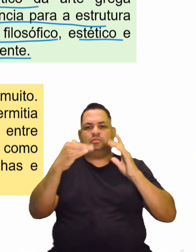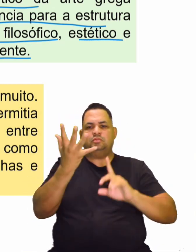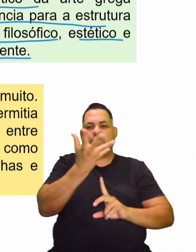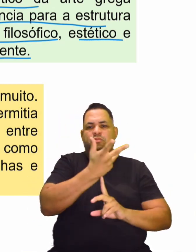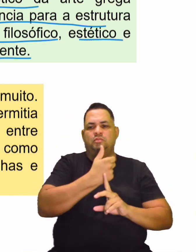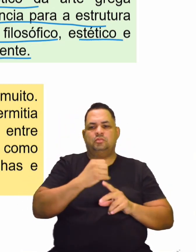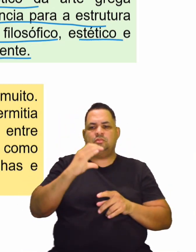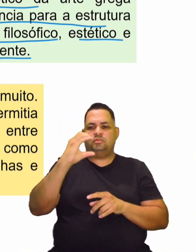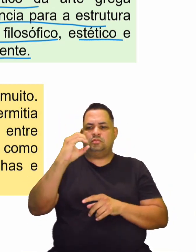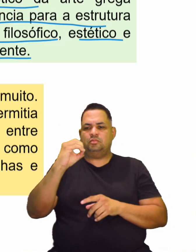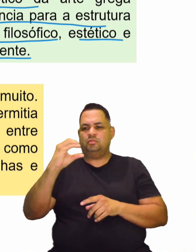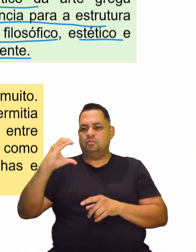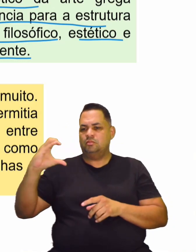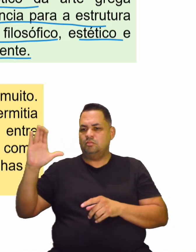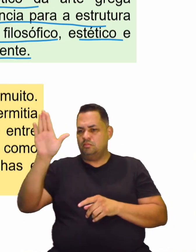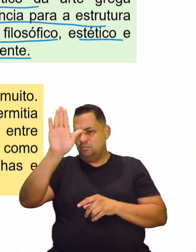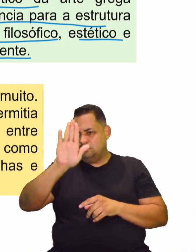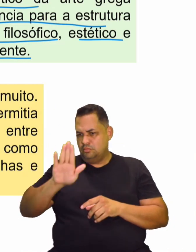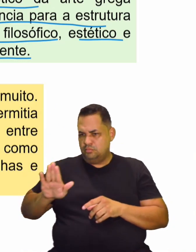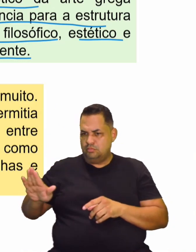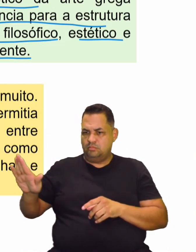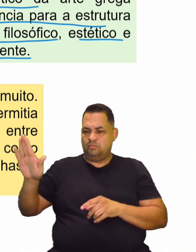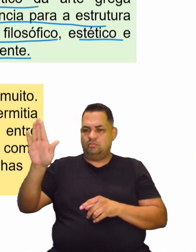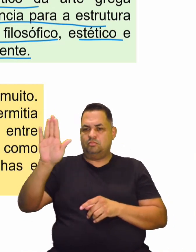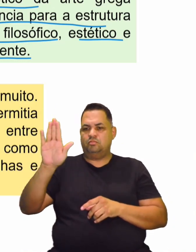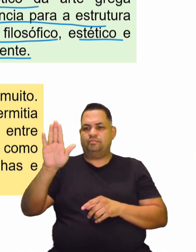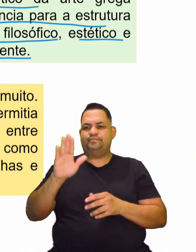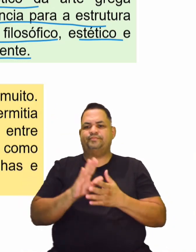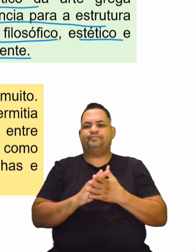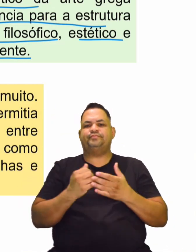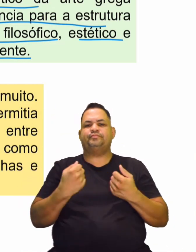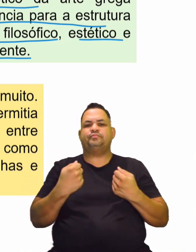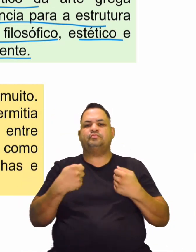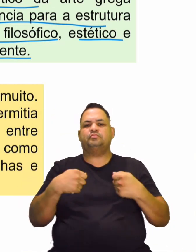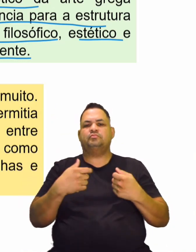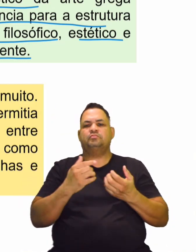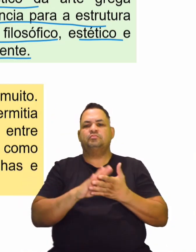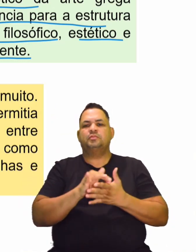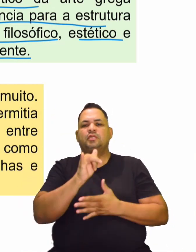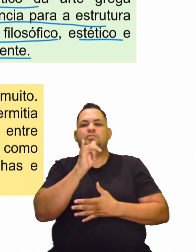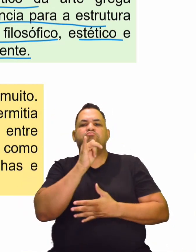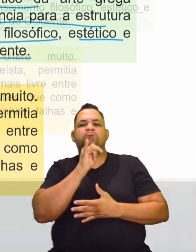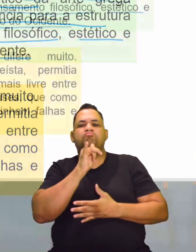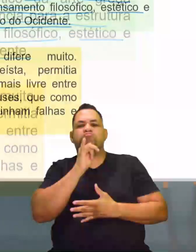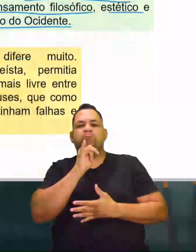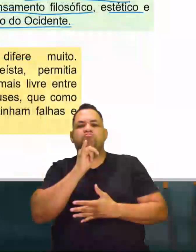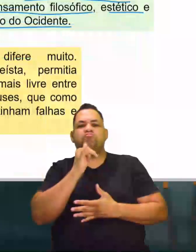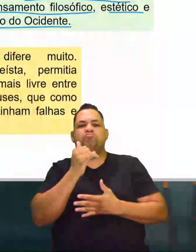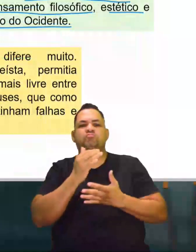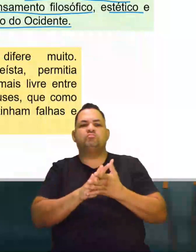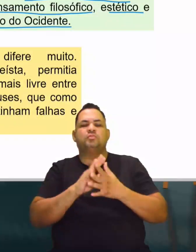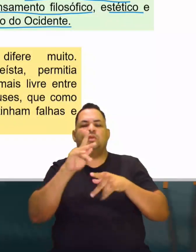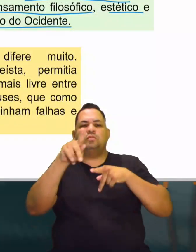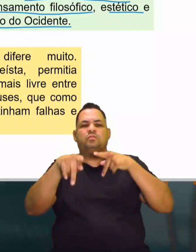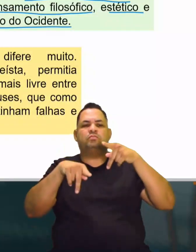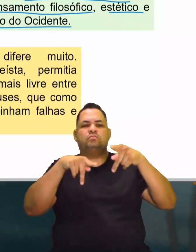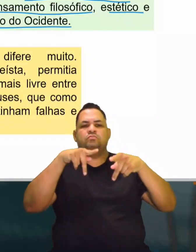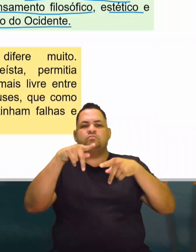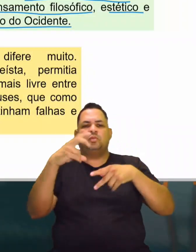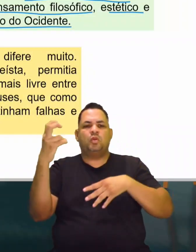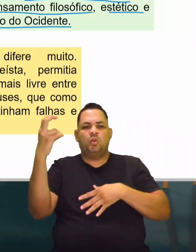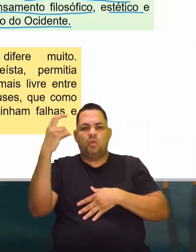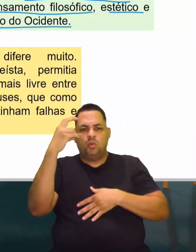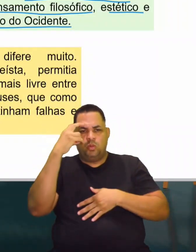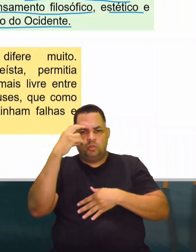Ocidente. Então, eles foram, assim, podemos dizer, exemplos, né? Foram uma civilização, uma cultura